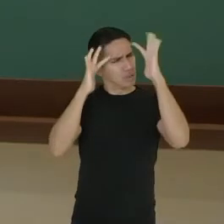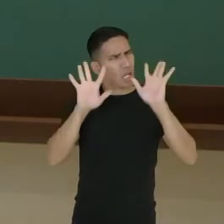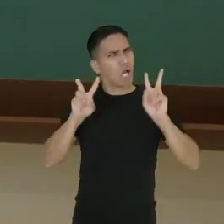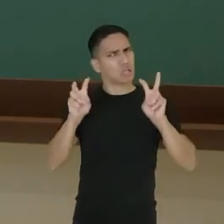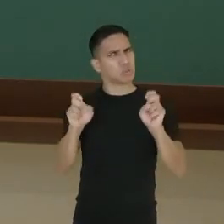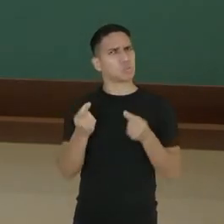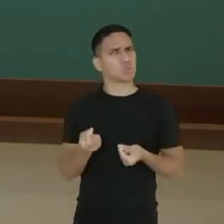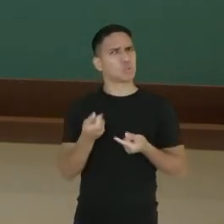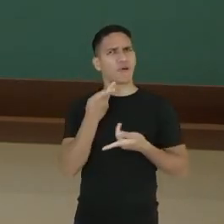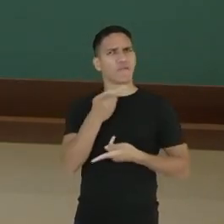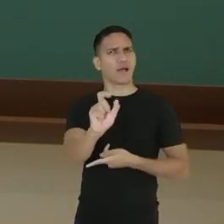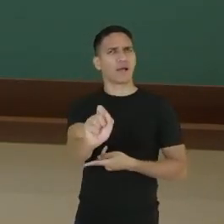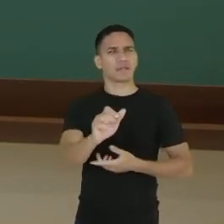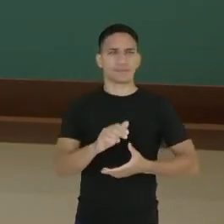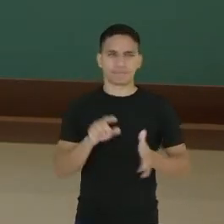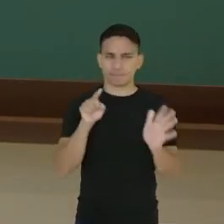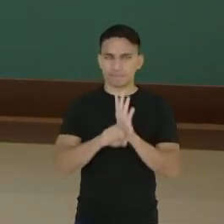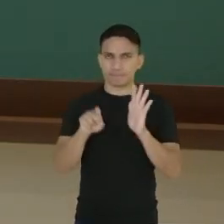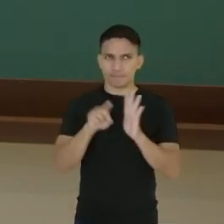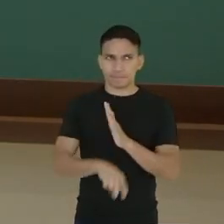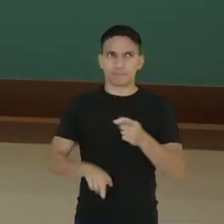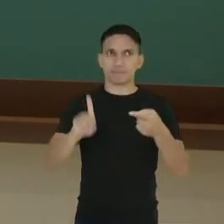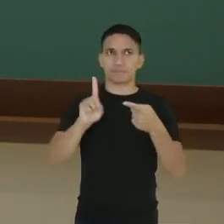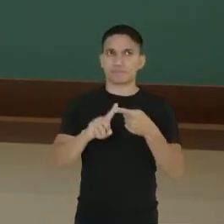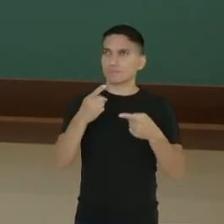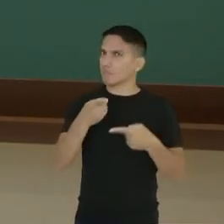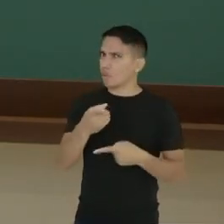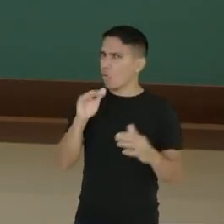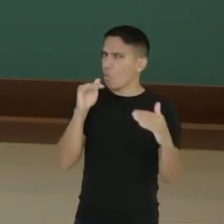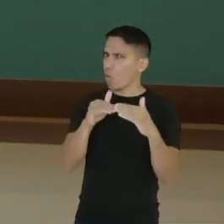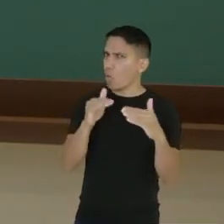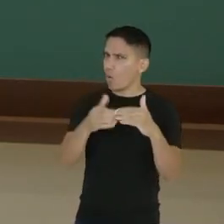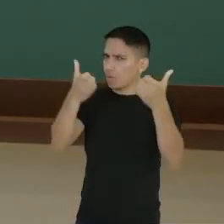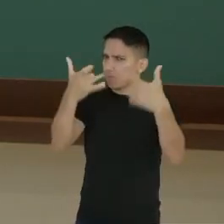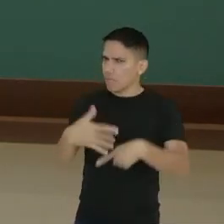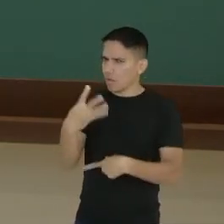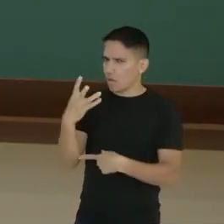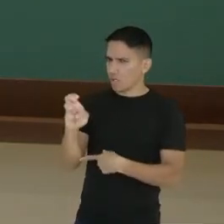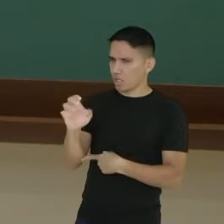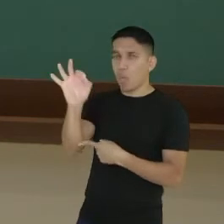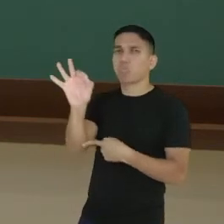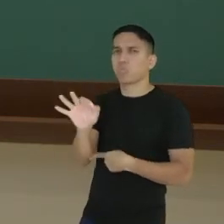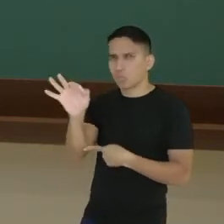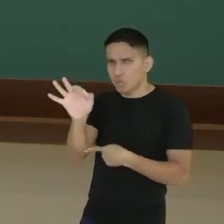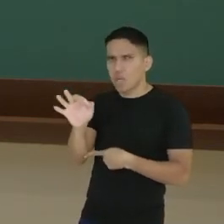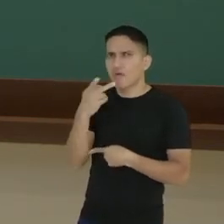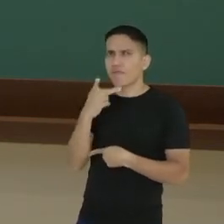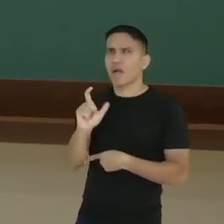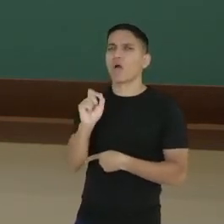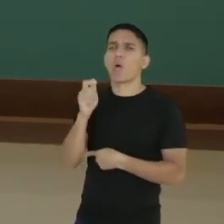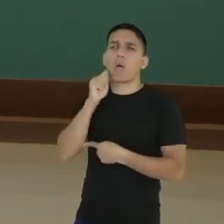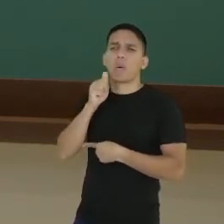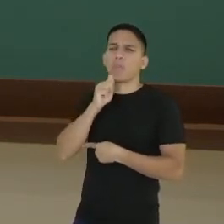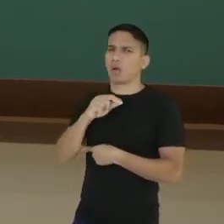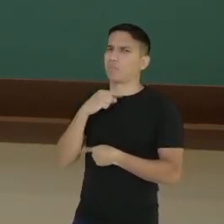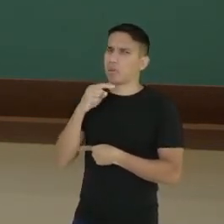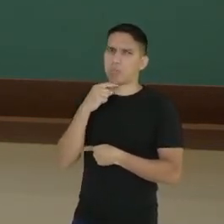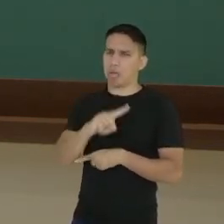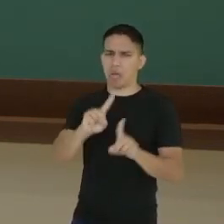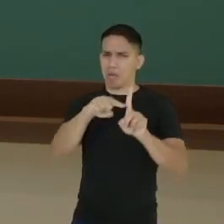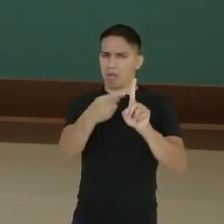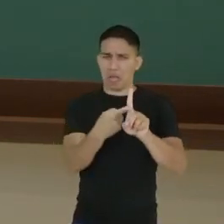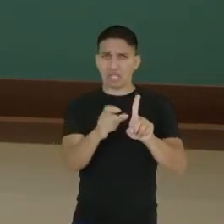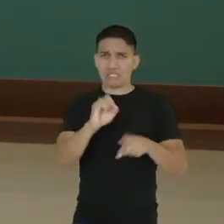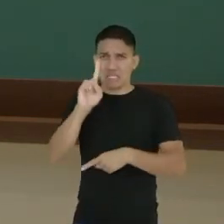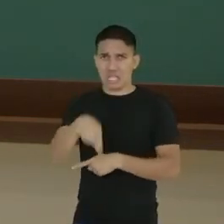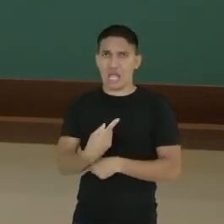as seguintes questões. Você concorda com a justificativa de 45% de que a mulher não engravida sendo